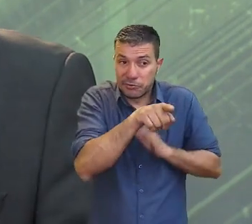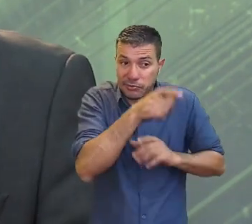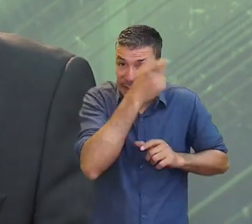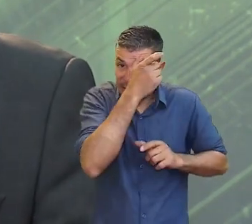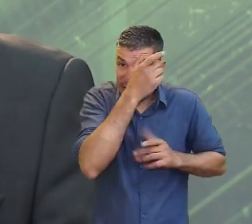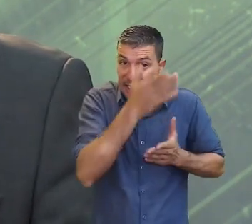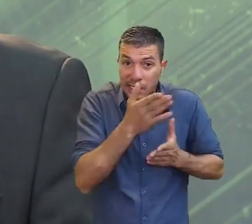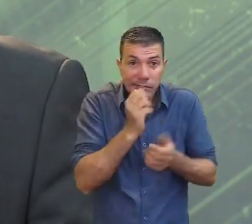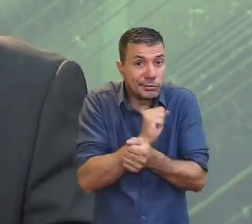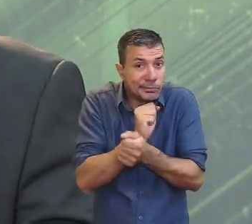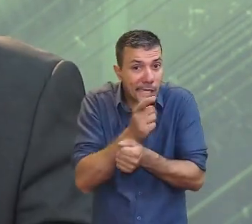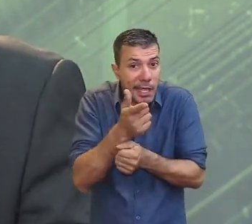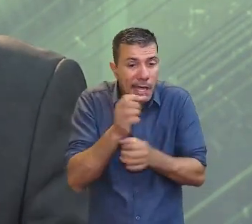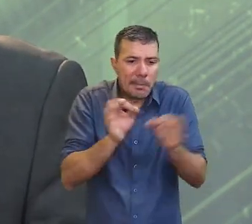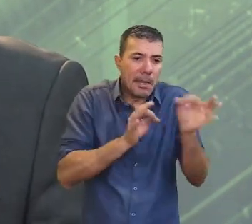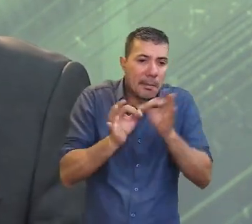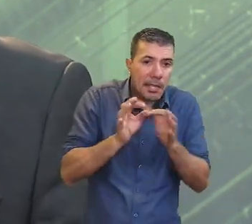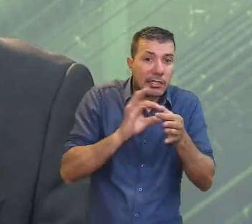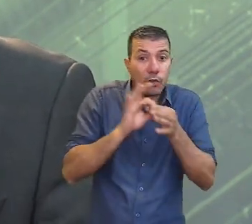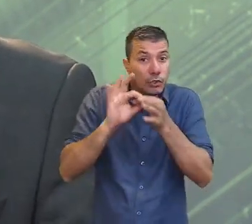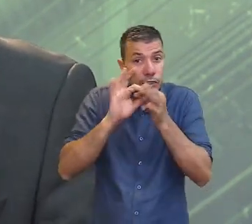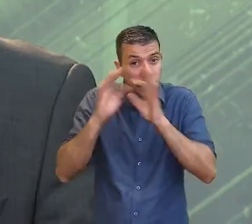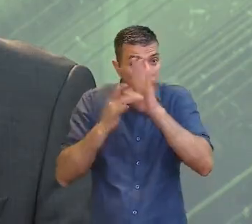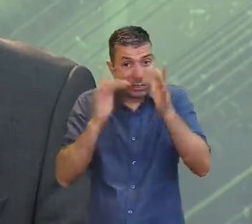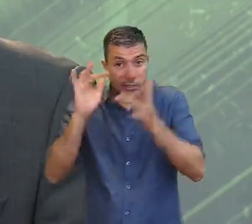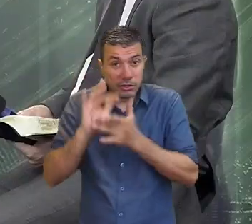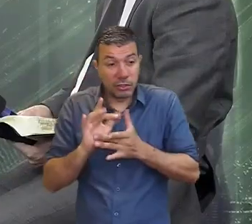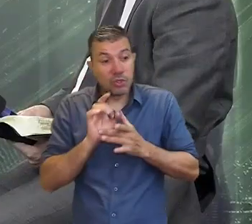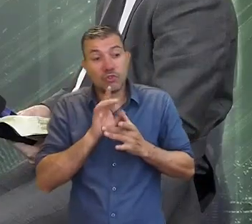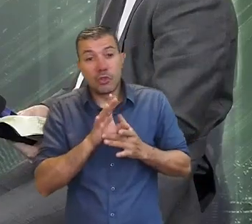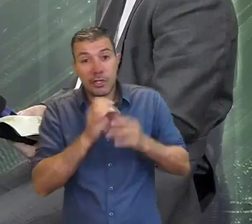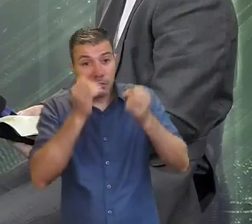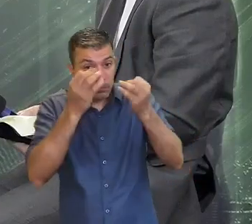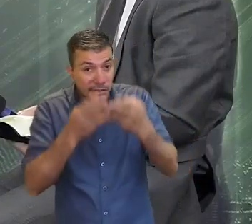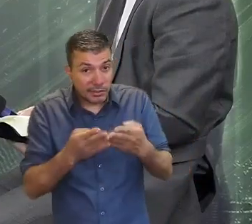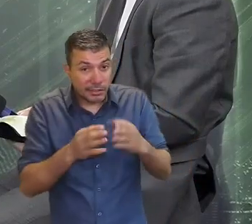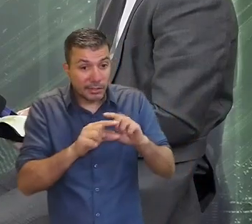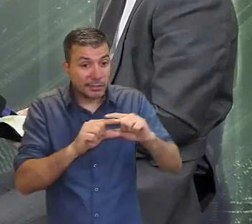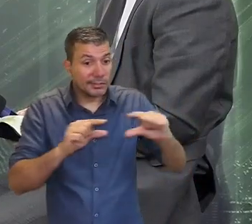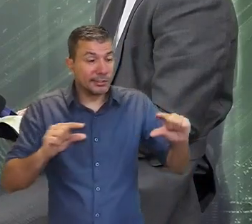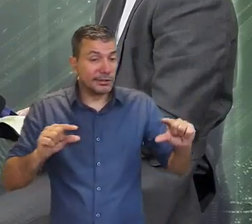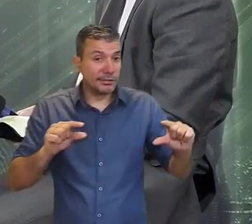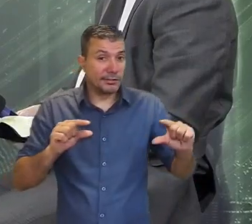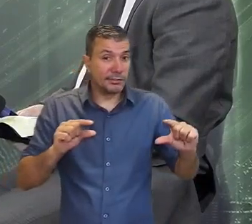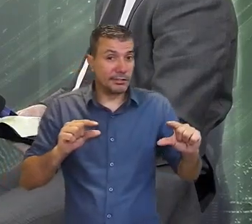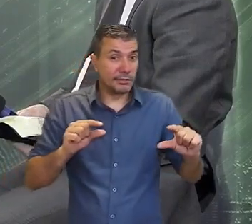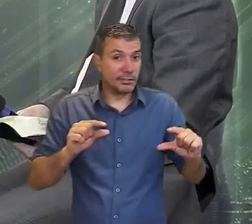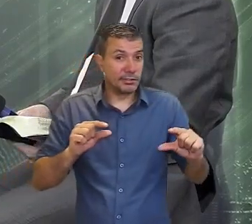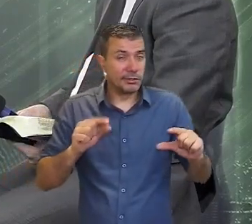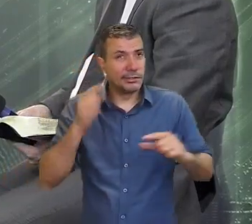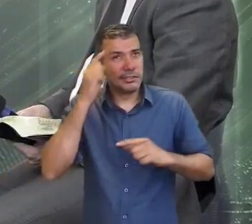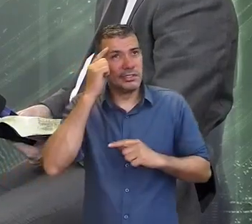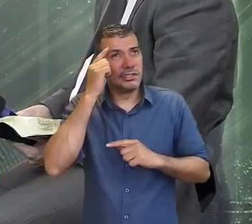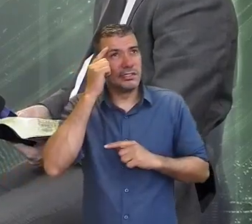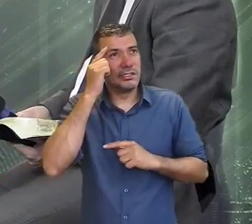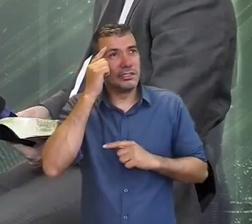aguarde esse dia, se prepare, esteja ao lado de Cristo. Pastor, é só uma correção. Eu Sim. falei uma frase, depois que a gente para pensar. Não, tudo bem. Eu falei que é o portador dos